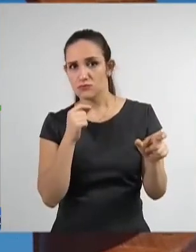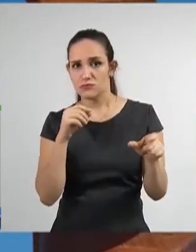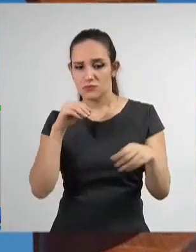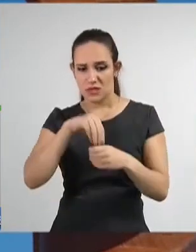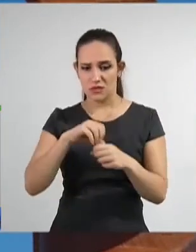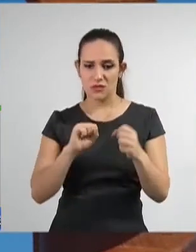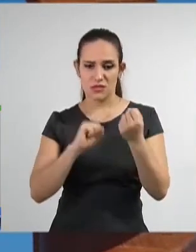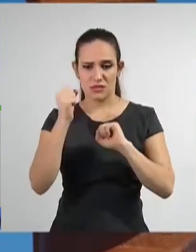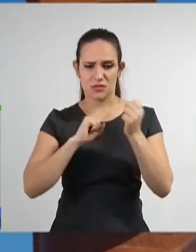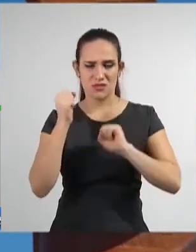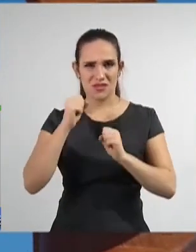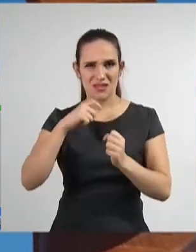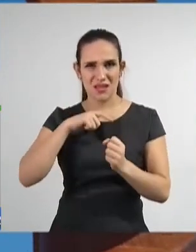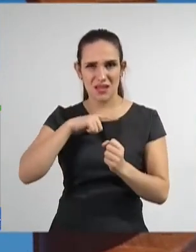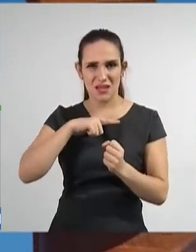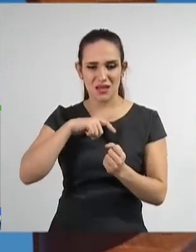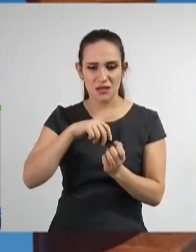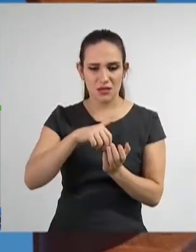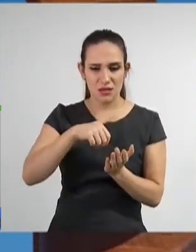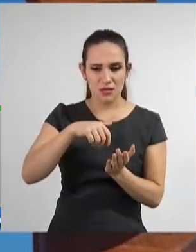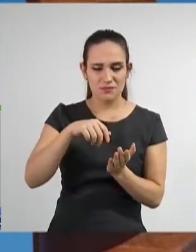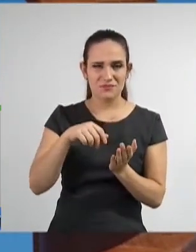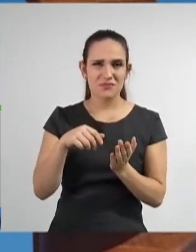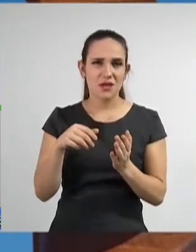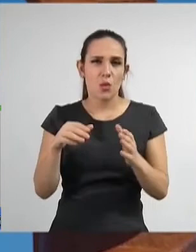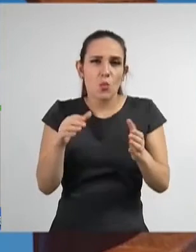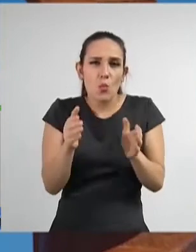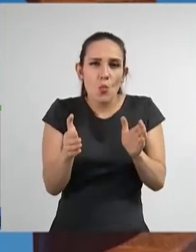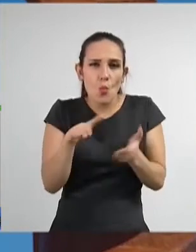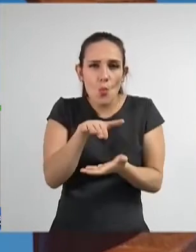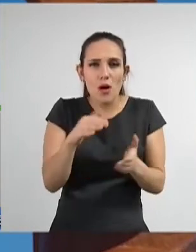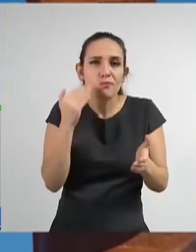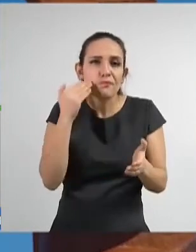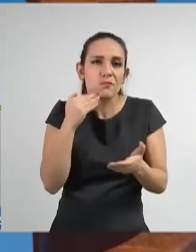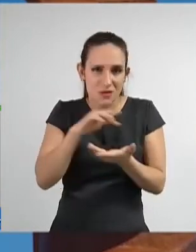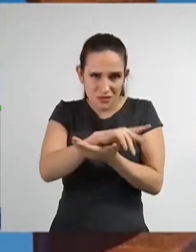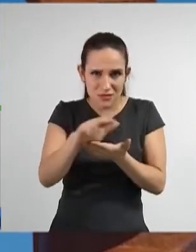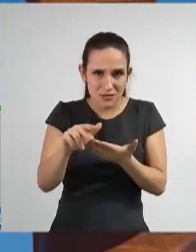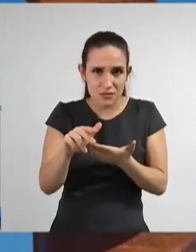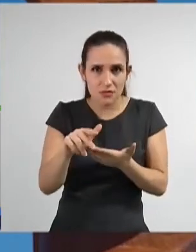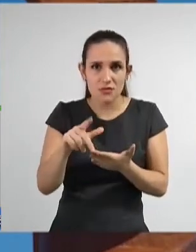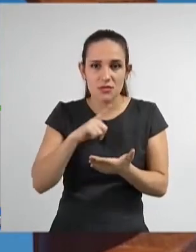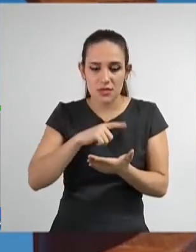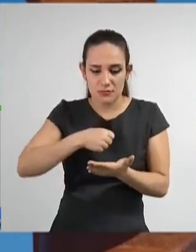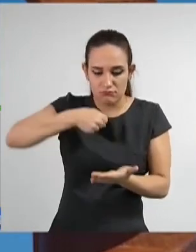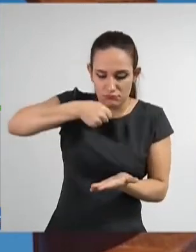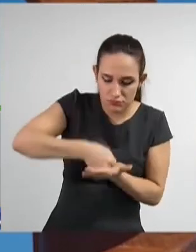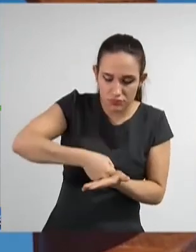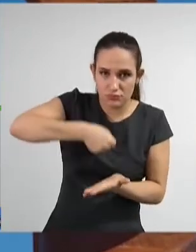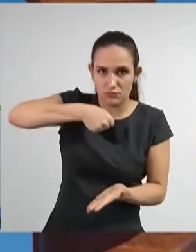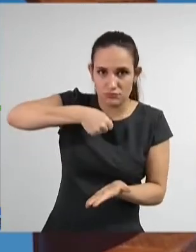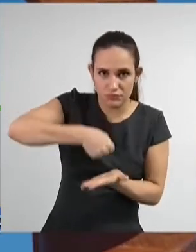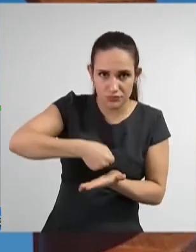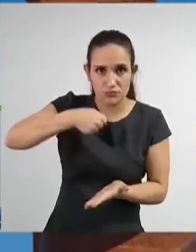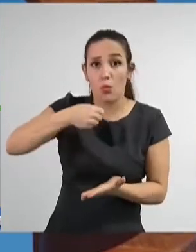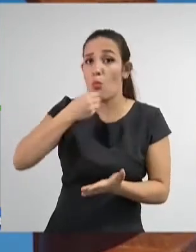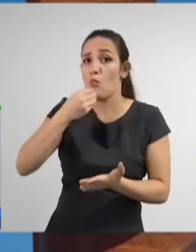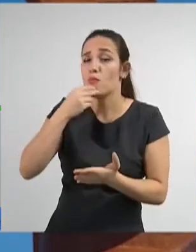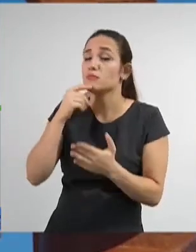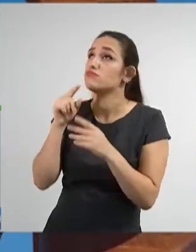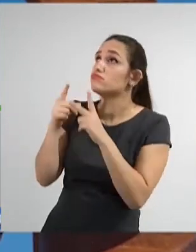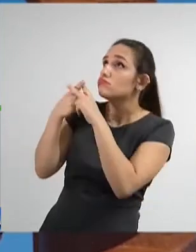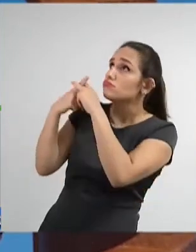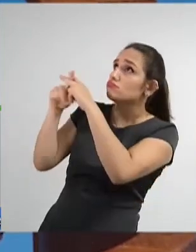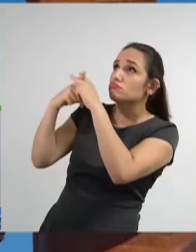indústria de embalagens que teve a sua cabeça prensada numa máquina. Ele foi fazer a